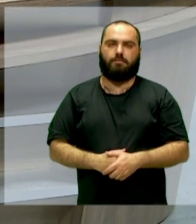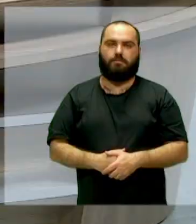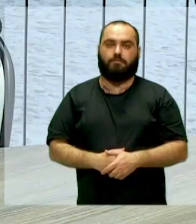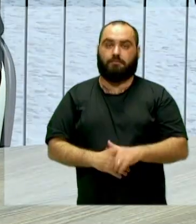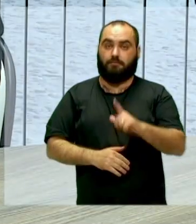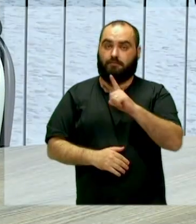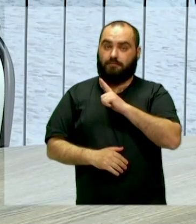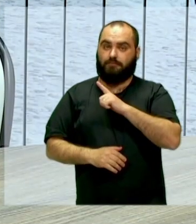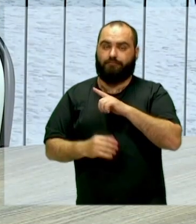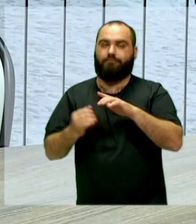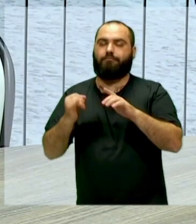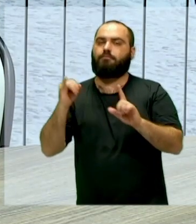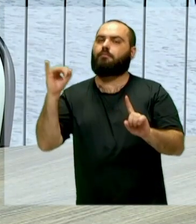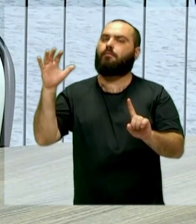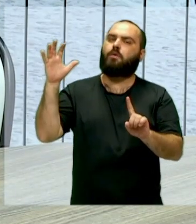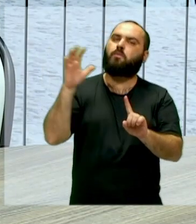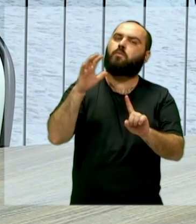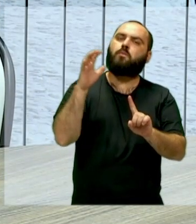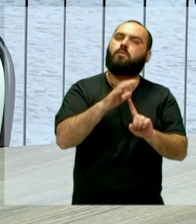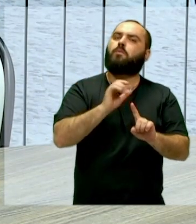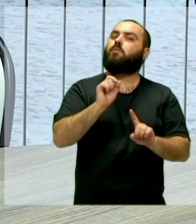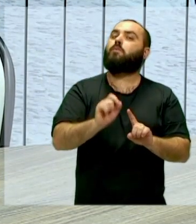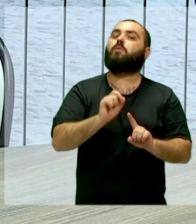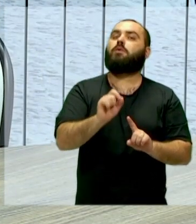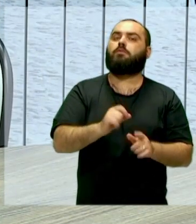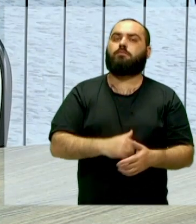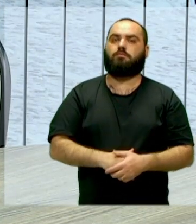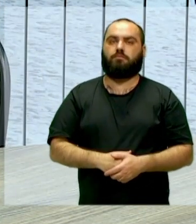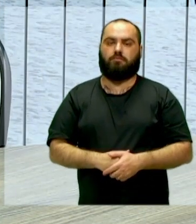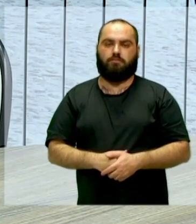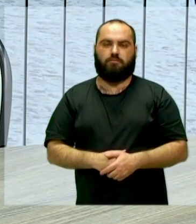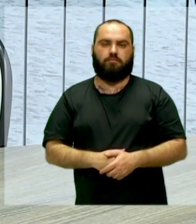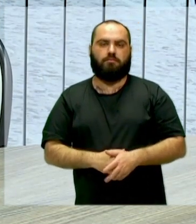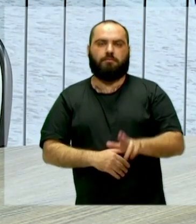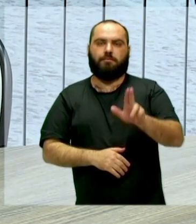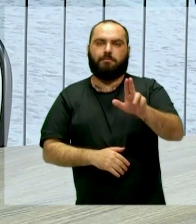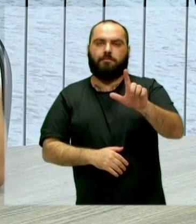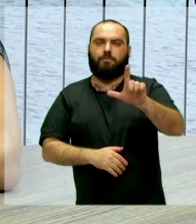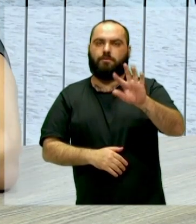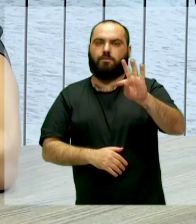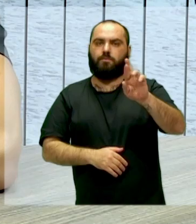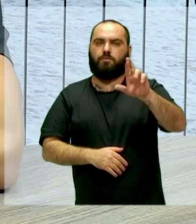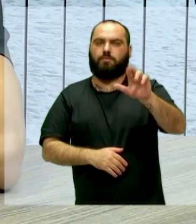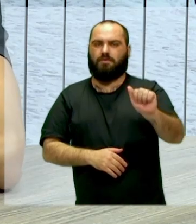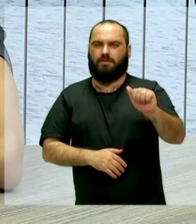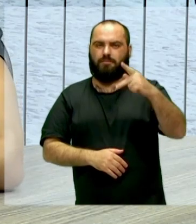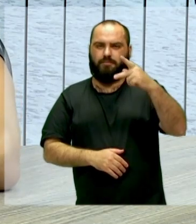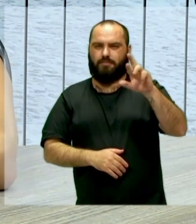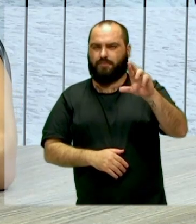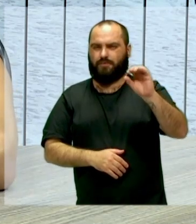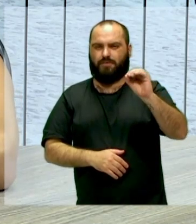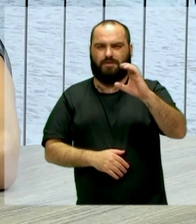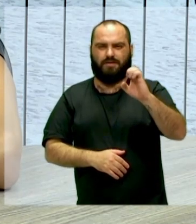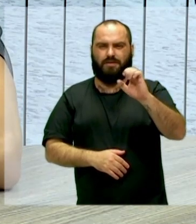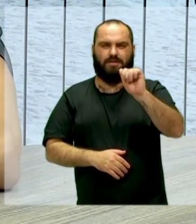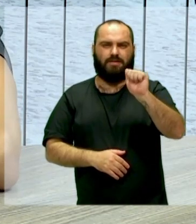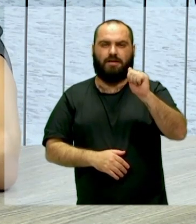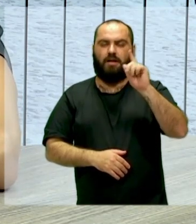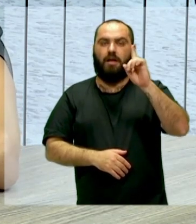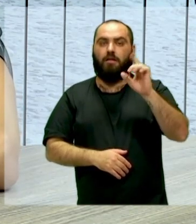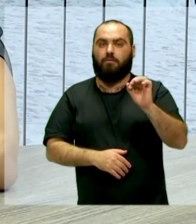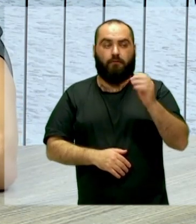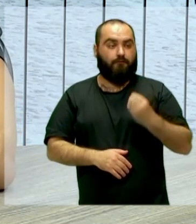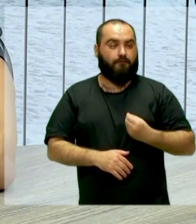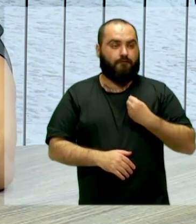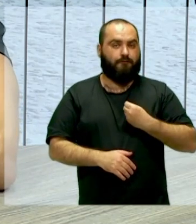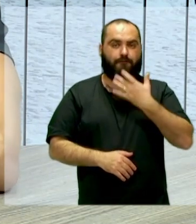uma influência muito grande né de que o Talvez um Ultra processado uma coisa mais prática vida moderna e a gente foi perdendo